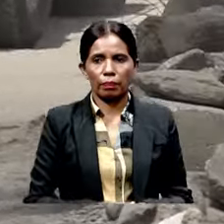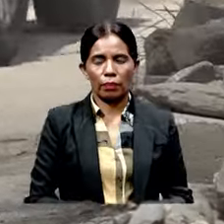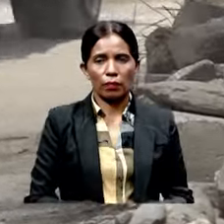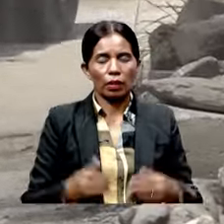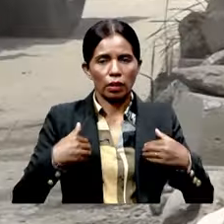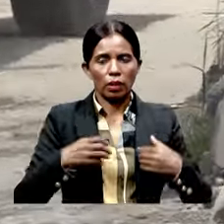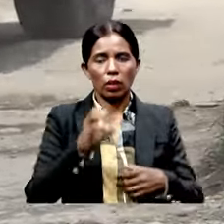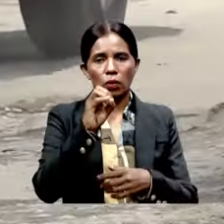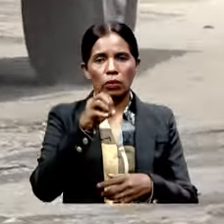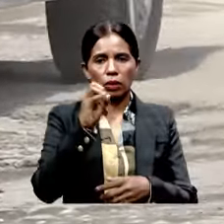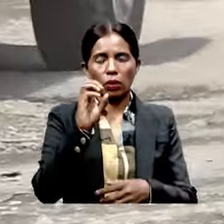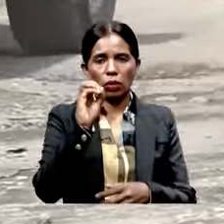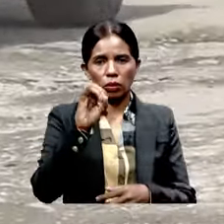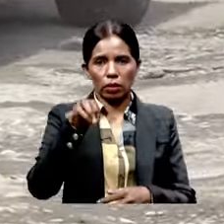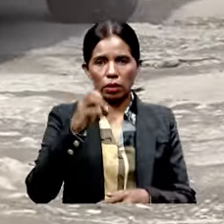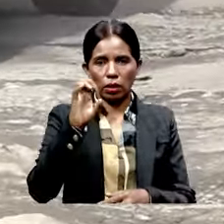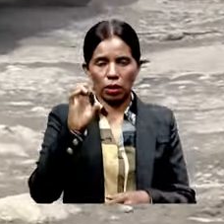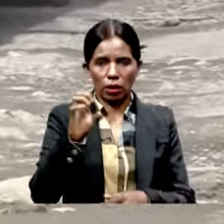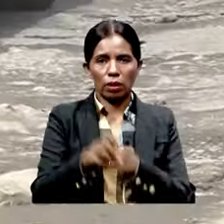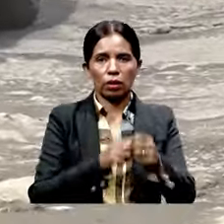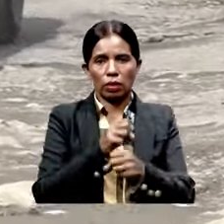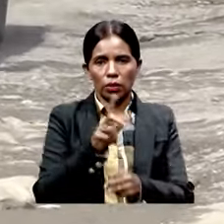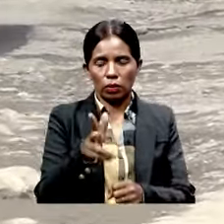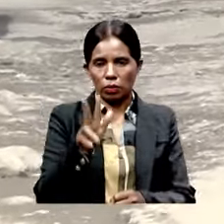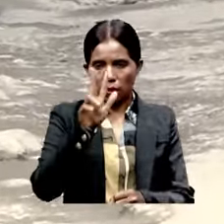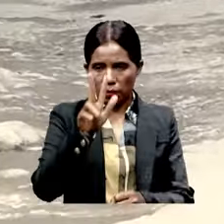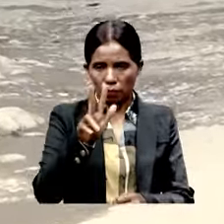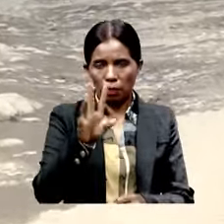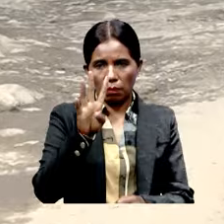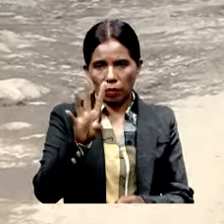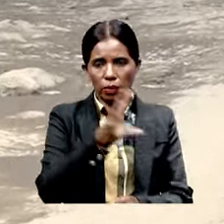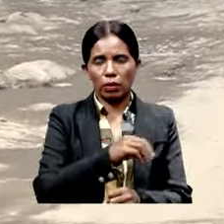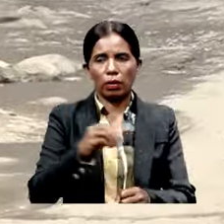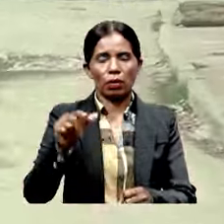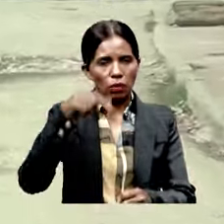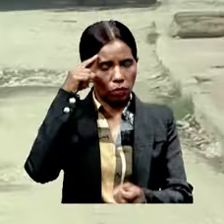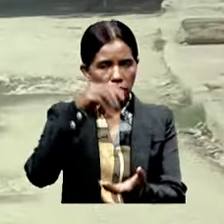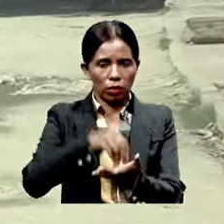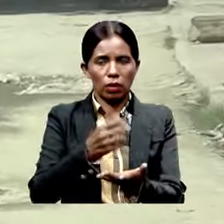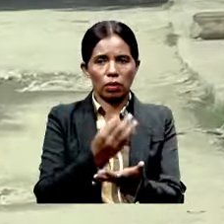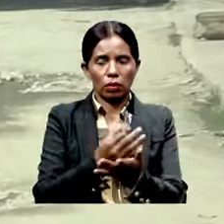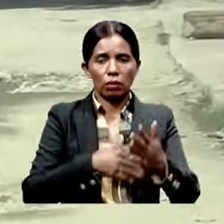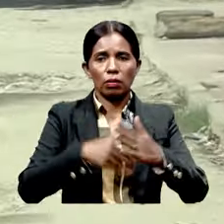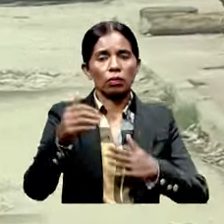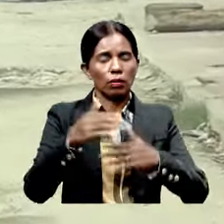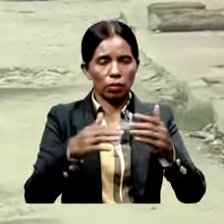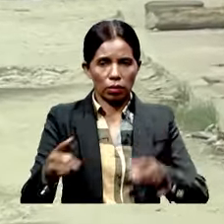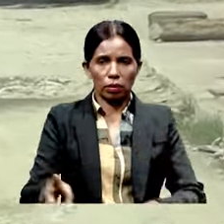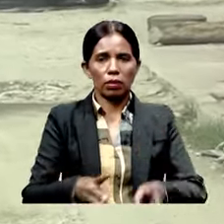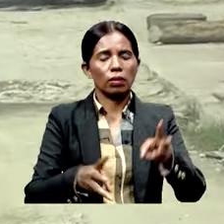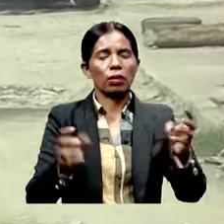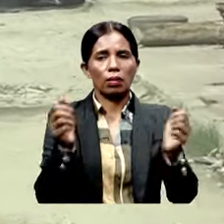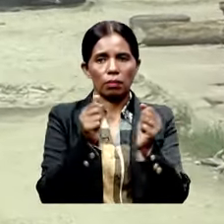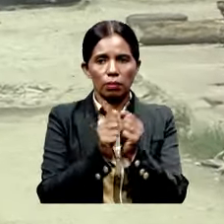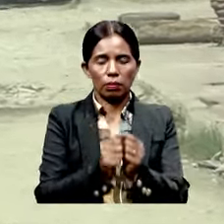orçamento geral estado tinha em rihun rua renulo resinhat governo aloca orçamento ba setor habitação na infraestrutura coletivas